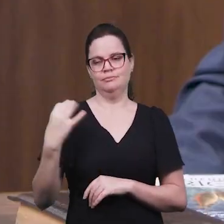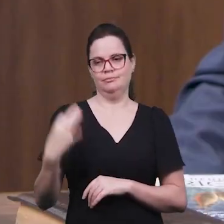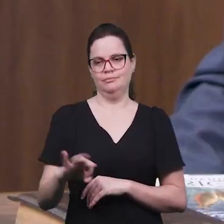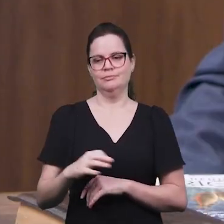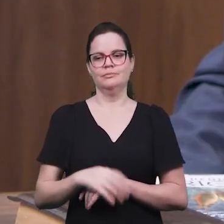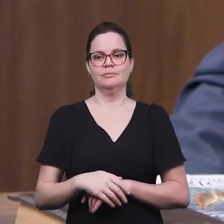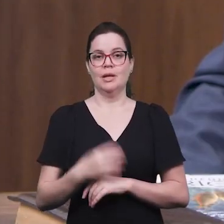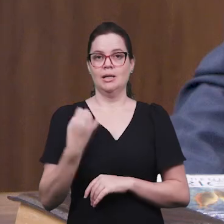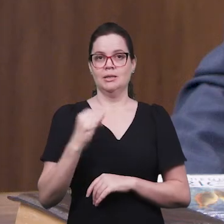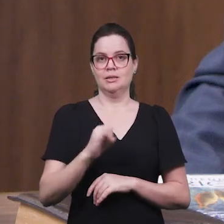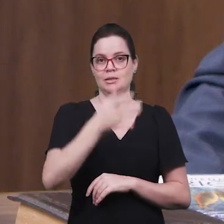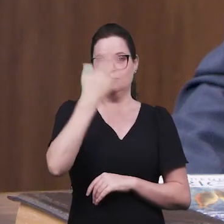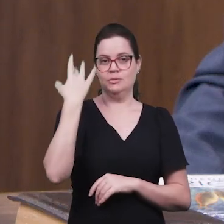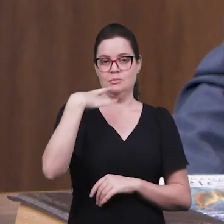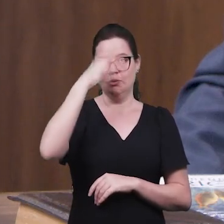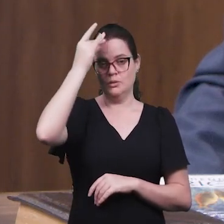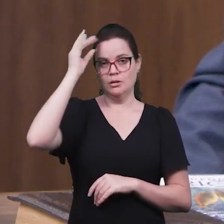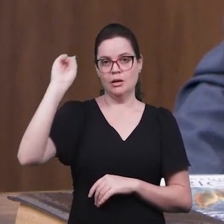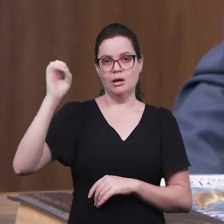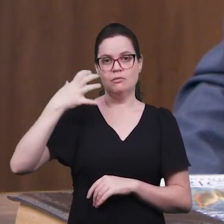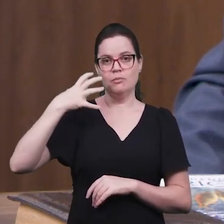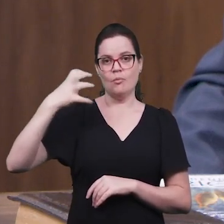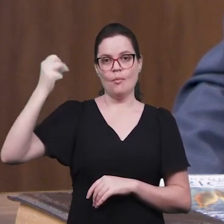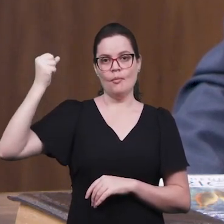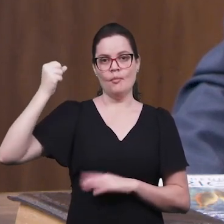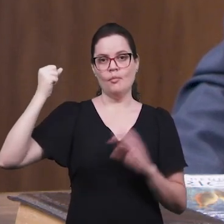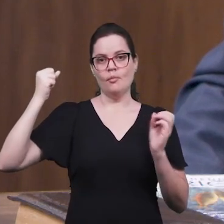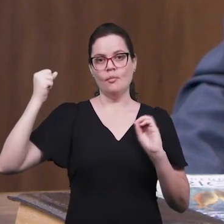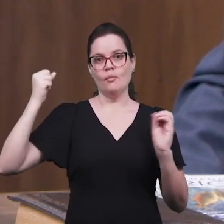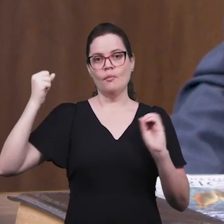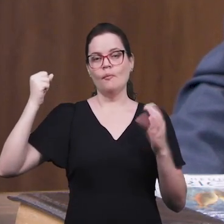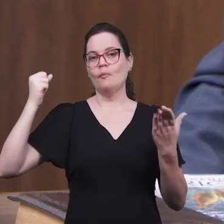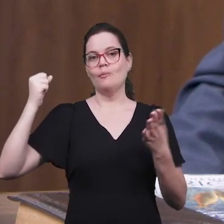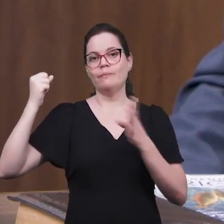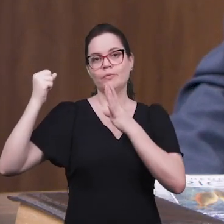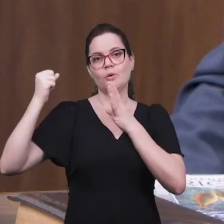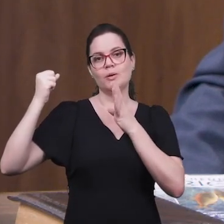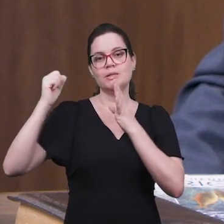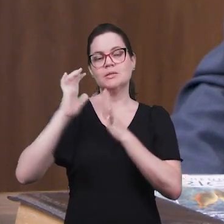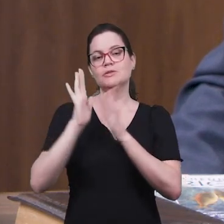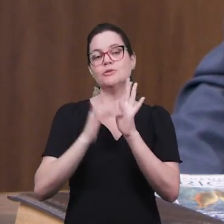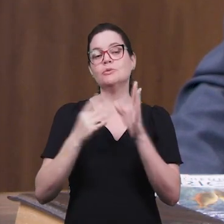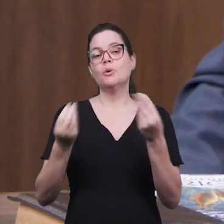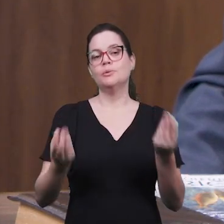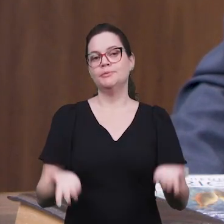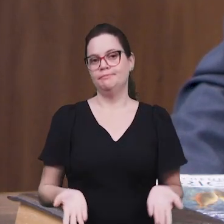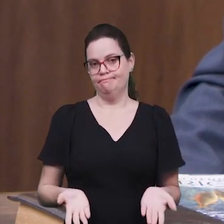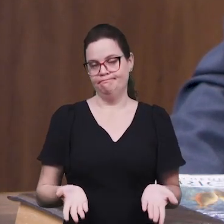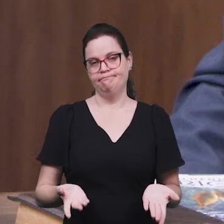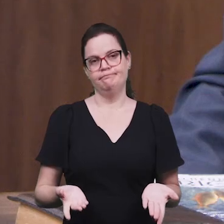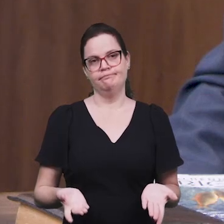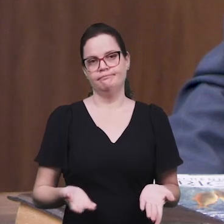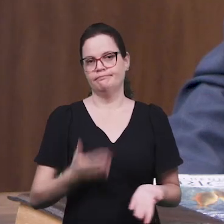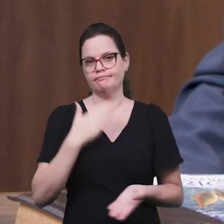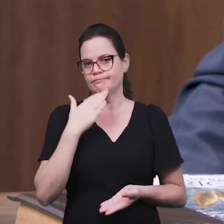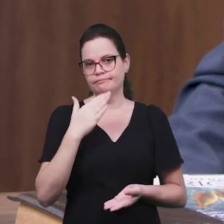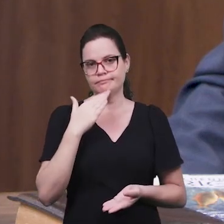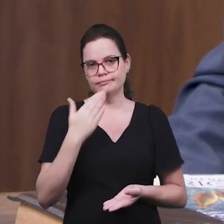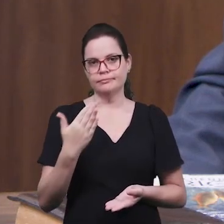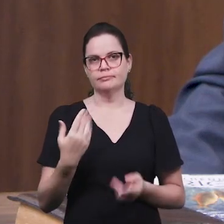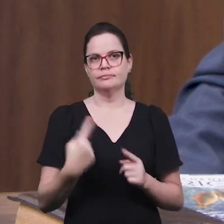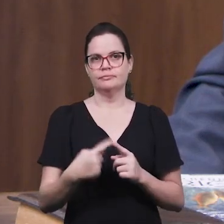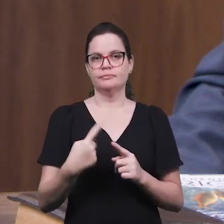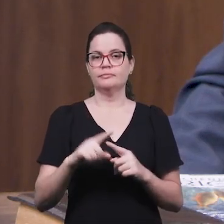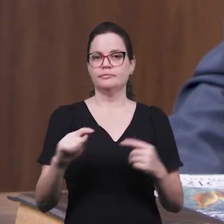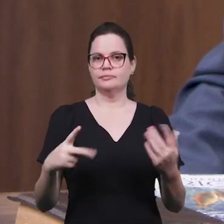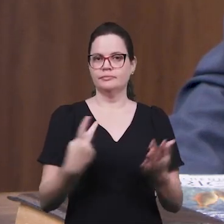Espírito Santo ele não revelar, não se conhece o Senhor Jesus. E, inclusive, João